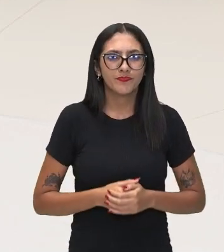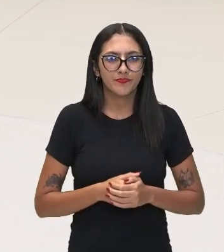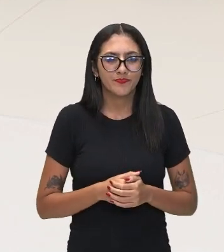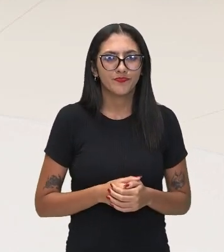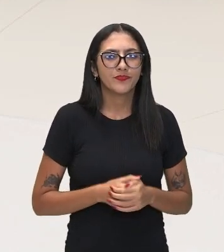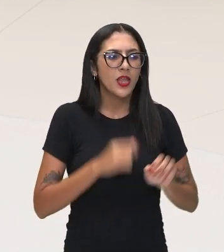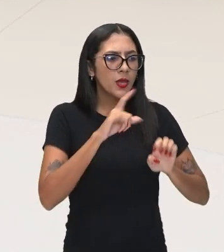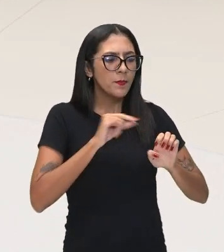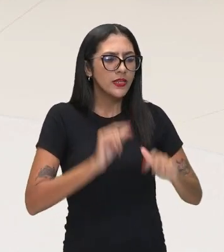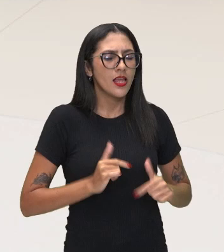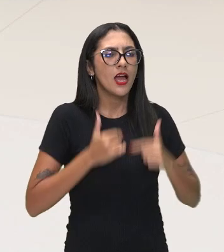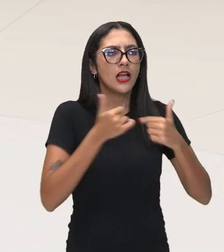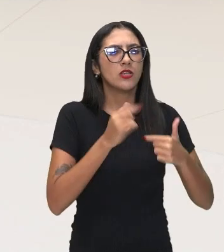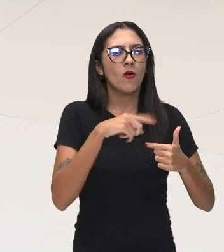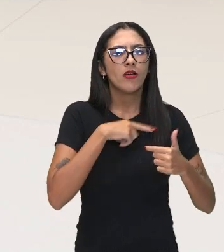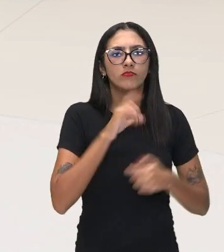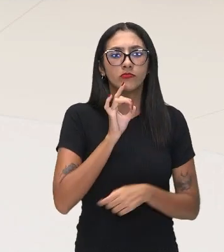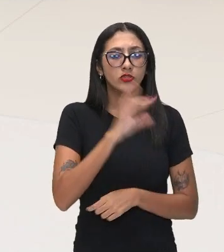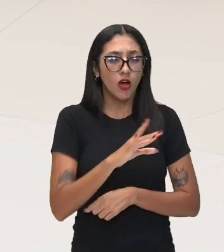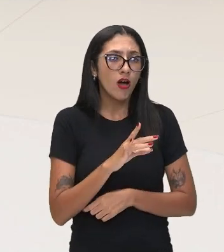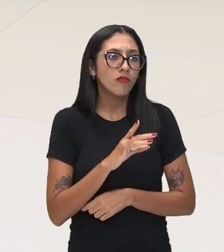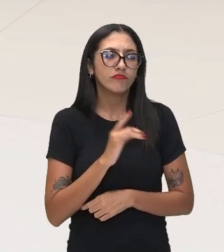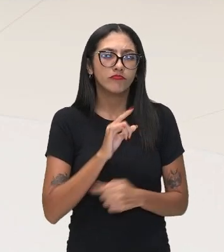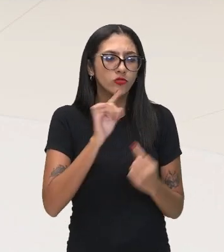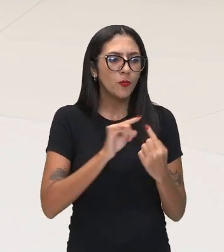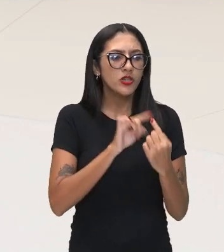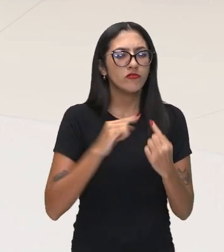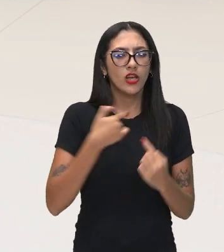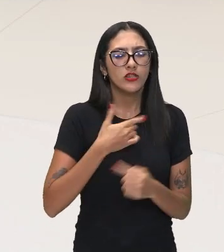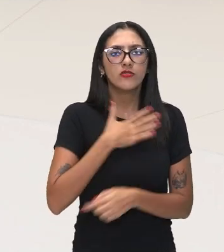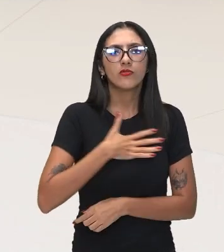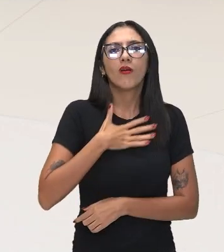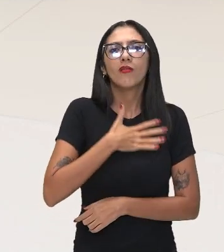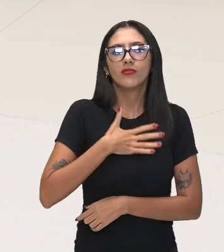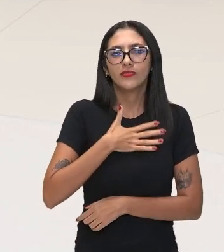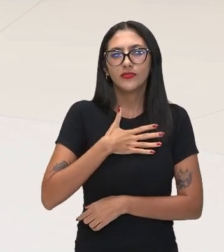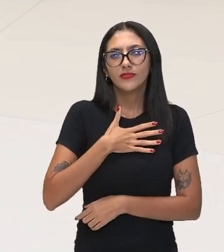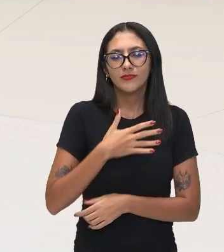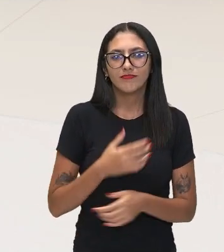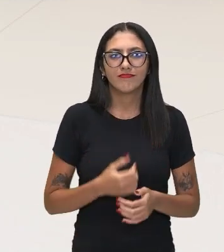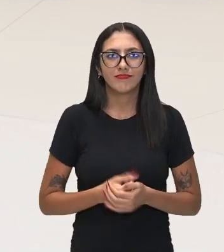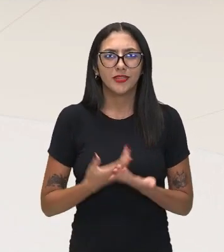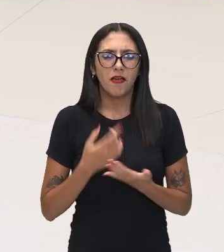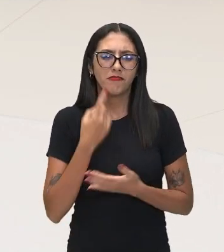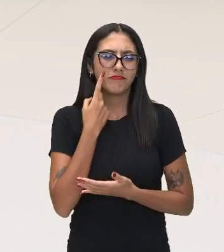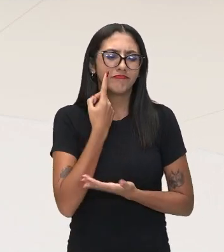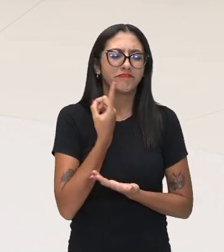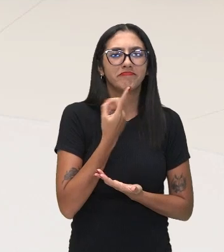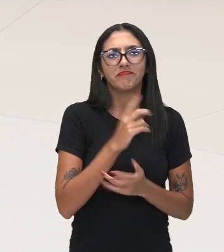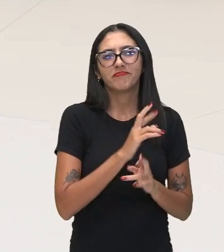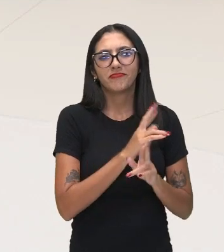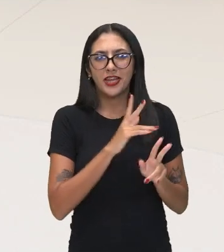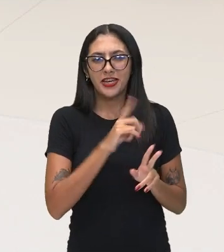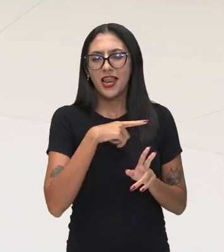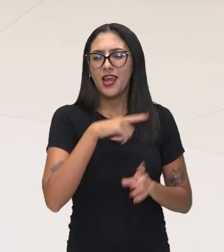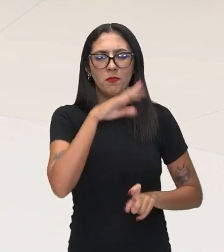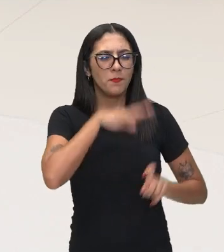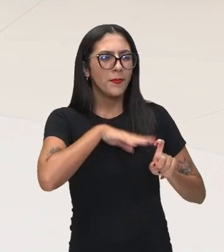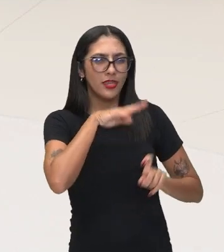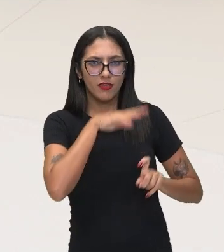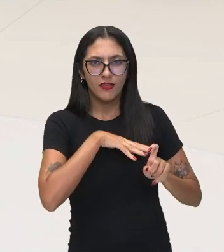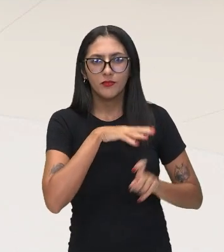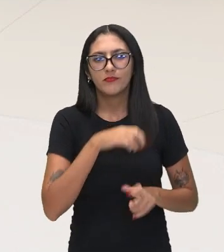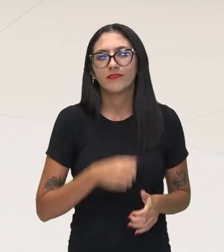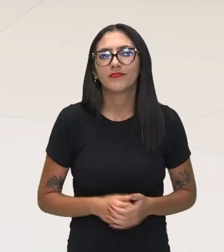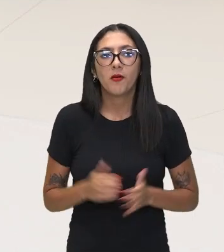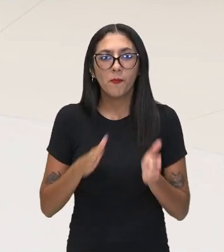fazer somente o que se ama para ser feliz. Ai, que romântico, mas não é assim, né, gente? É um grande mito, gente. Olha